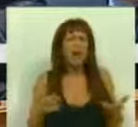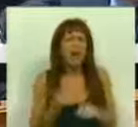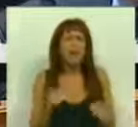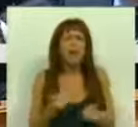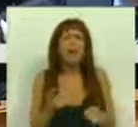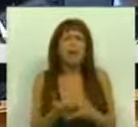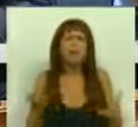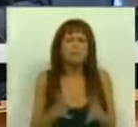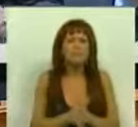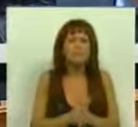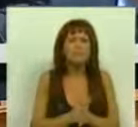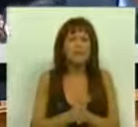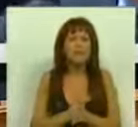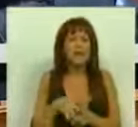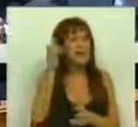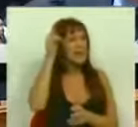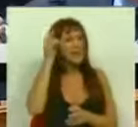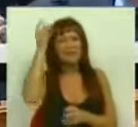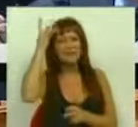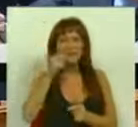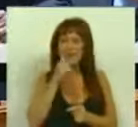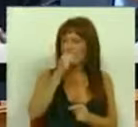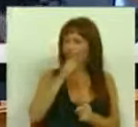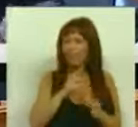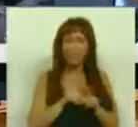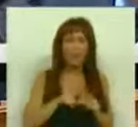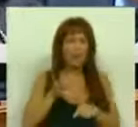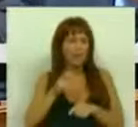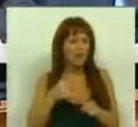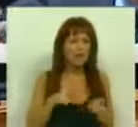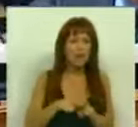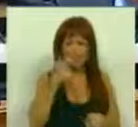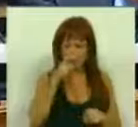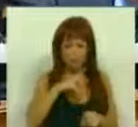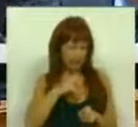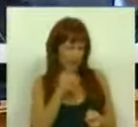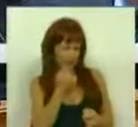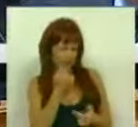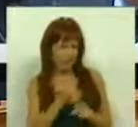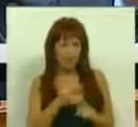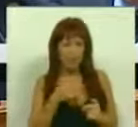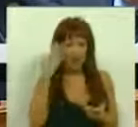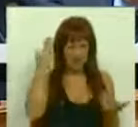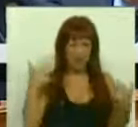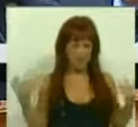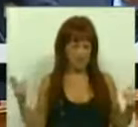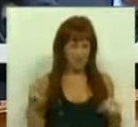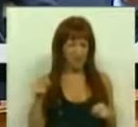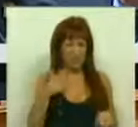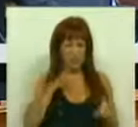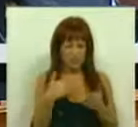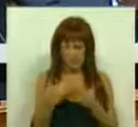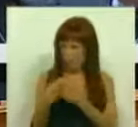Afinal, era para quê? Era para se divertirem com o país? Era para se divertirem com os portugueses? Ou é porque se achavam que